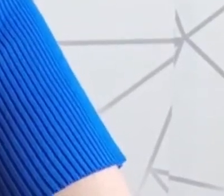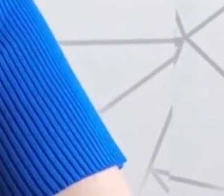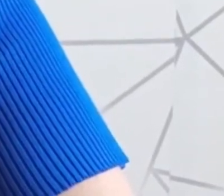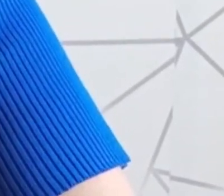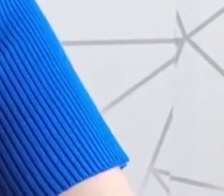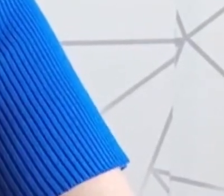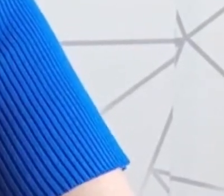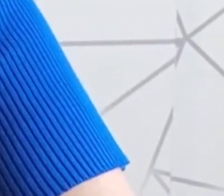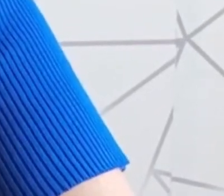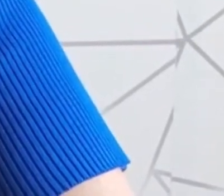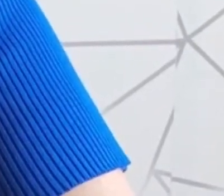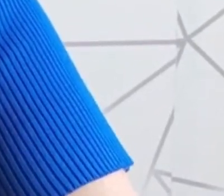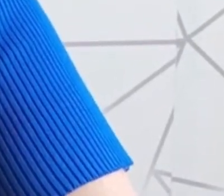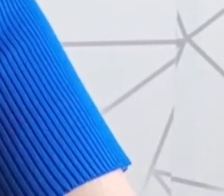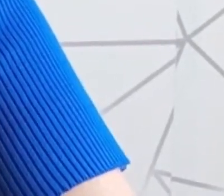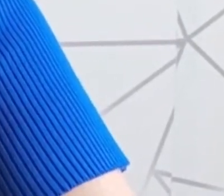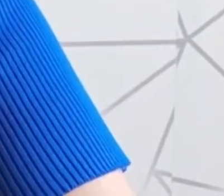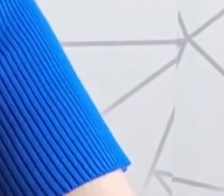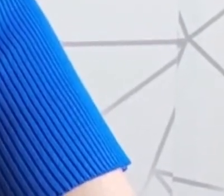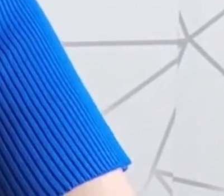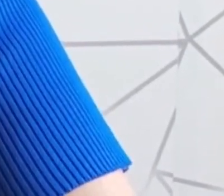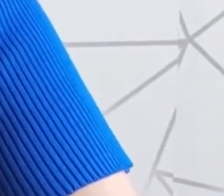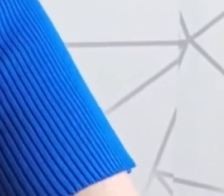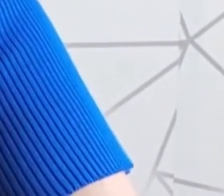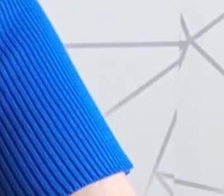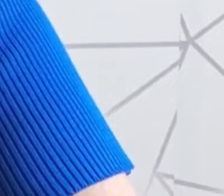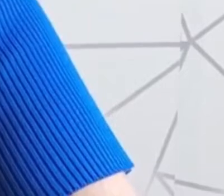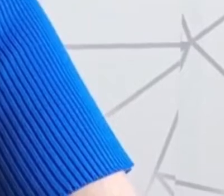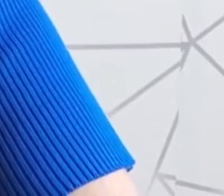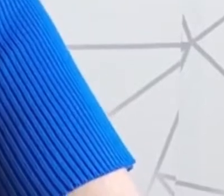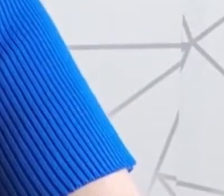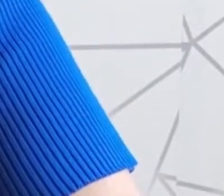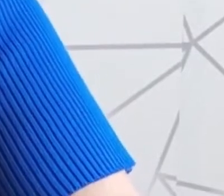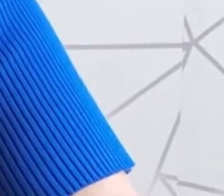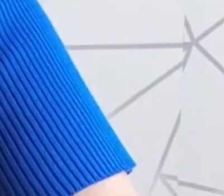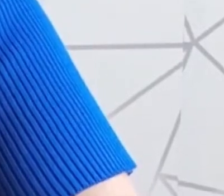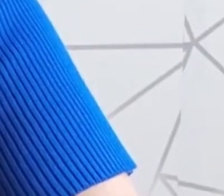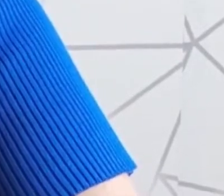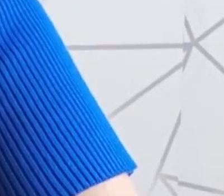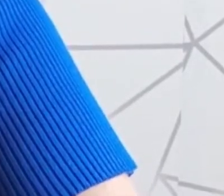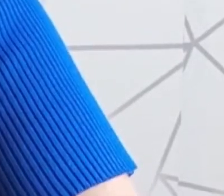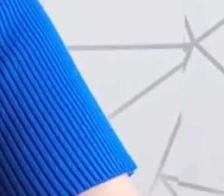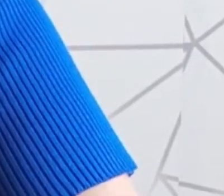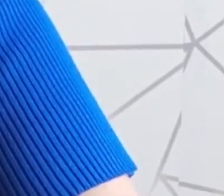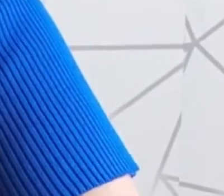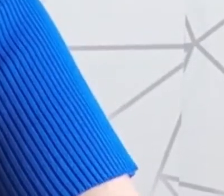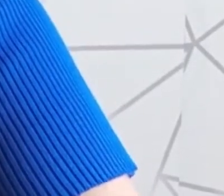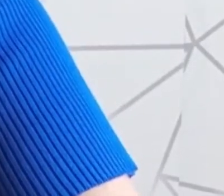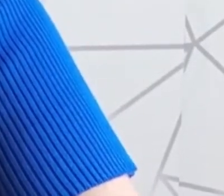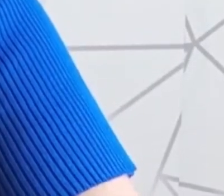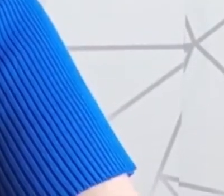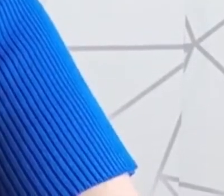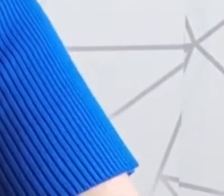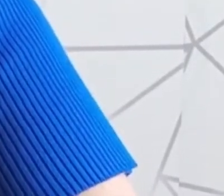2021-2022, foram pactuadas 10 unidades educacionais municipais em parceria com a Secretaria Municipal